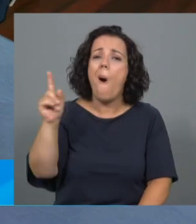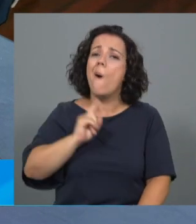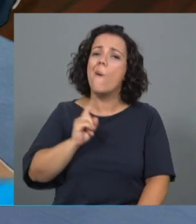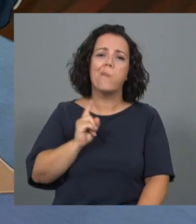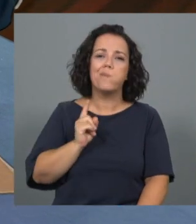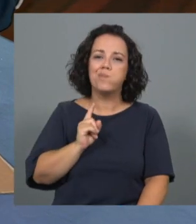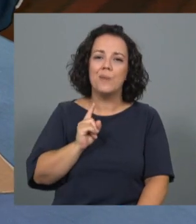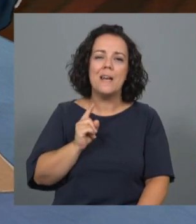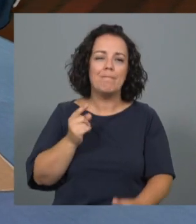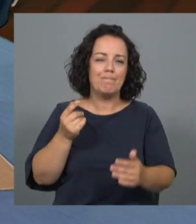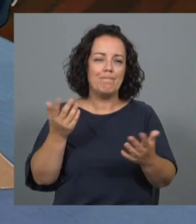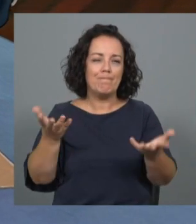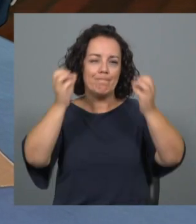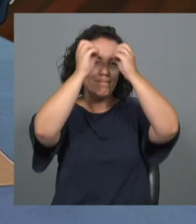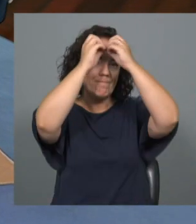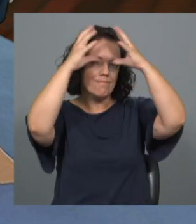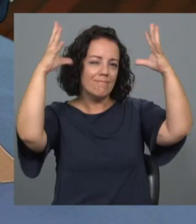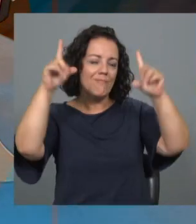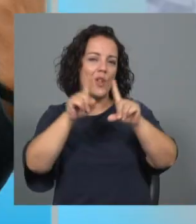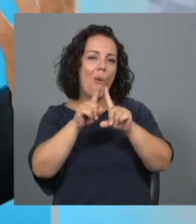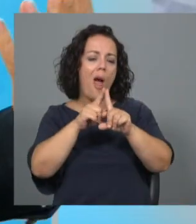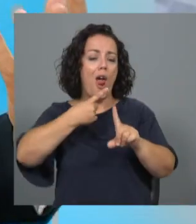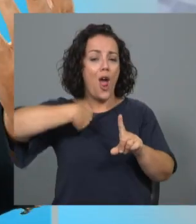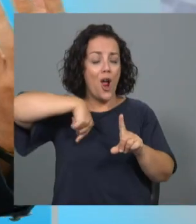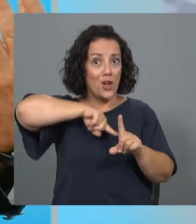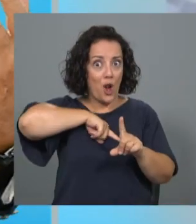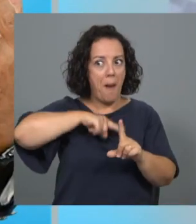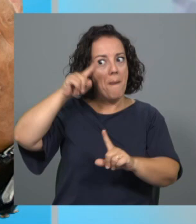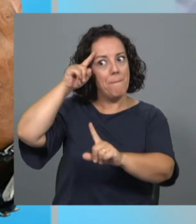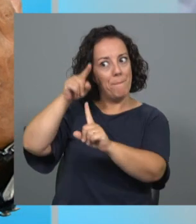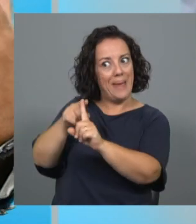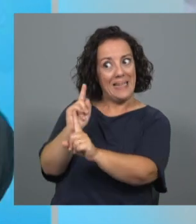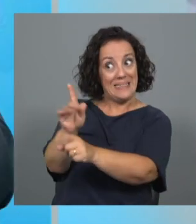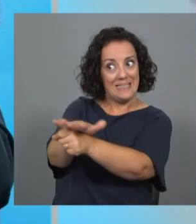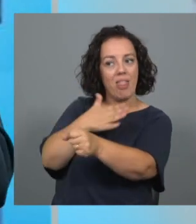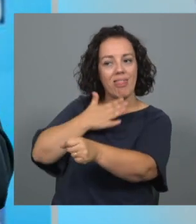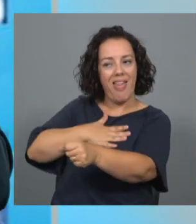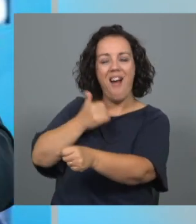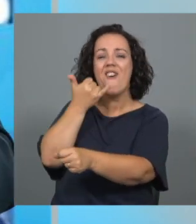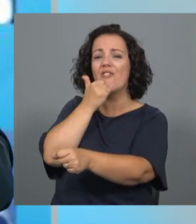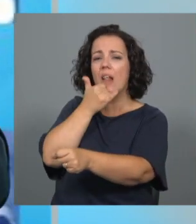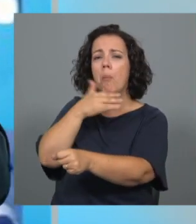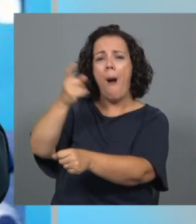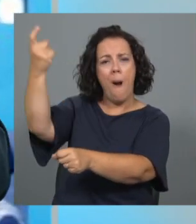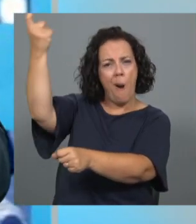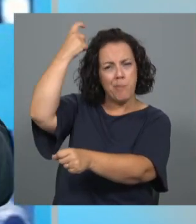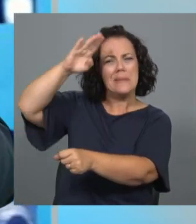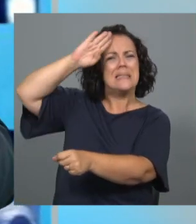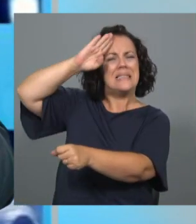a tendência a procurar onde sabemos que não vamos encontrar. E